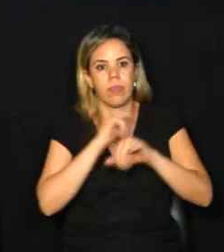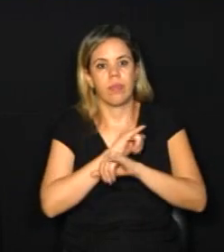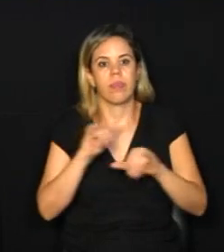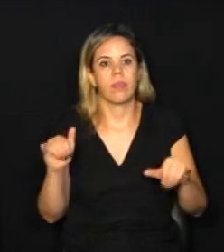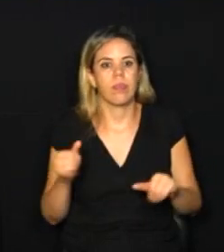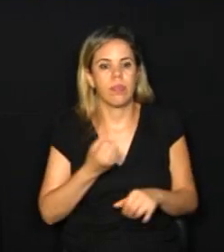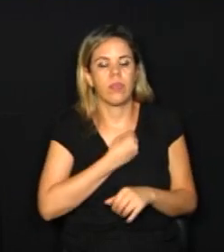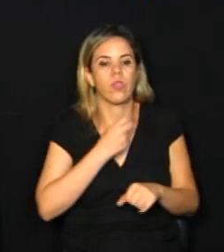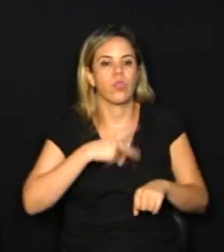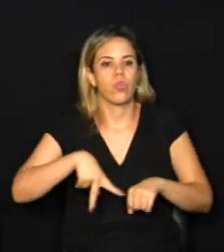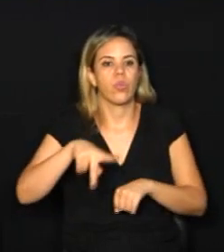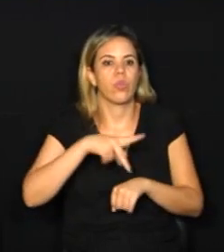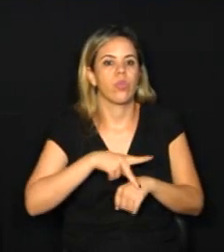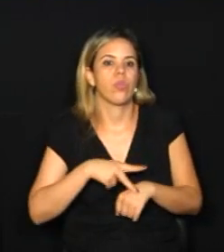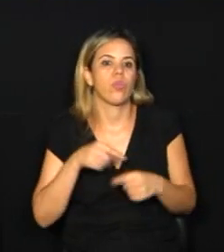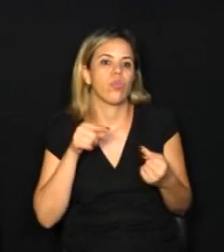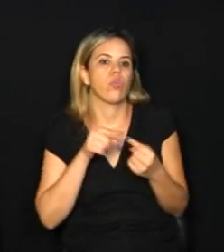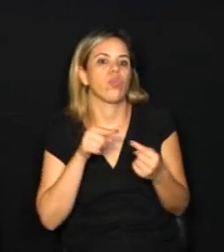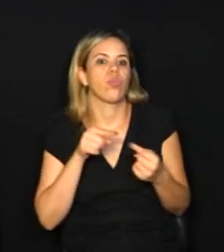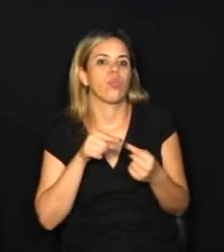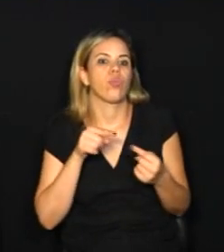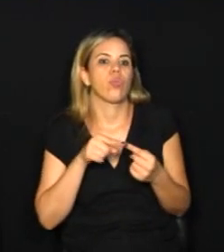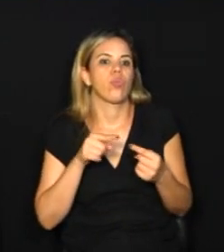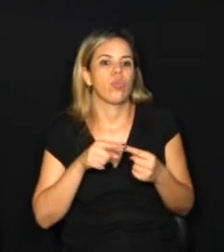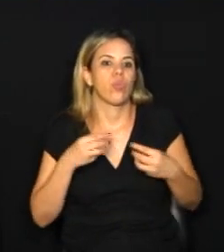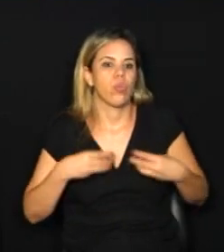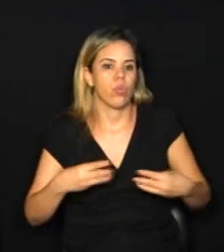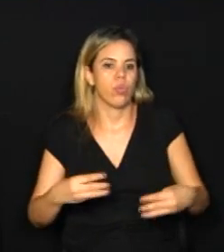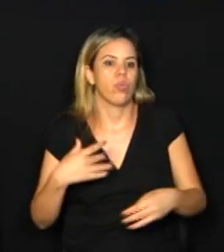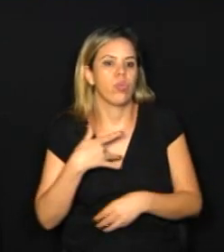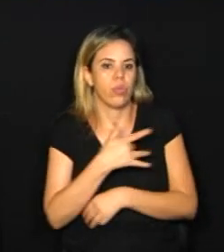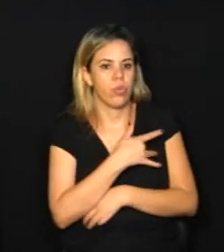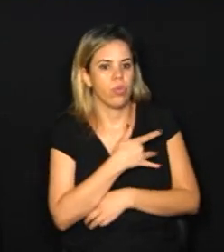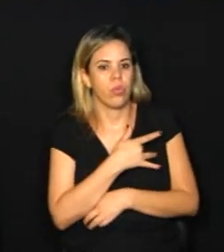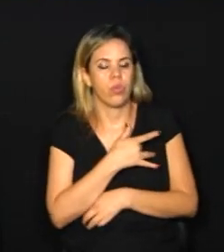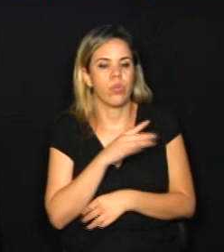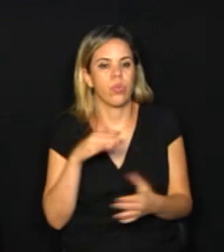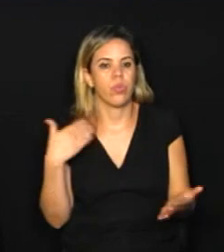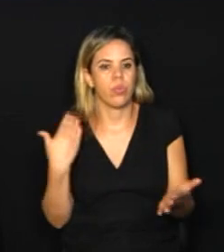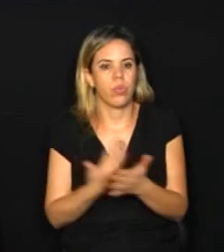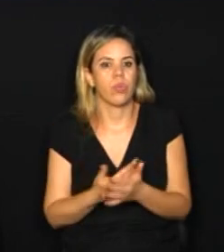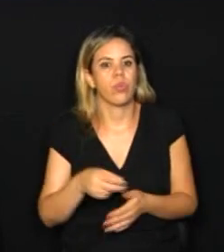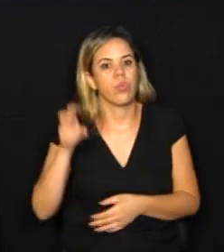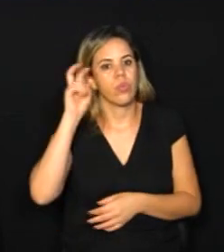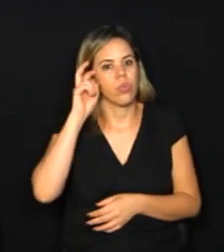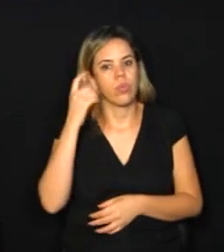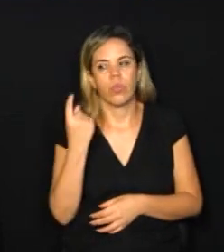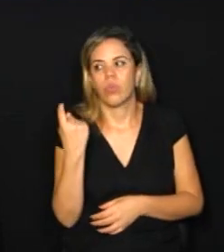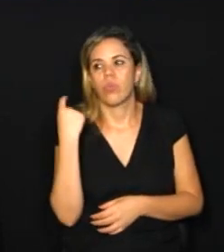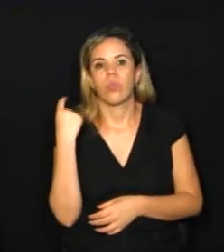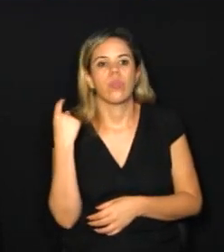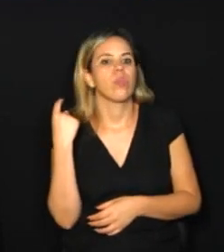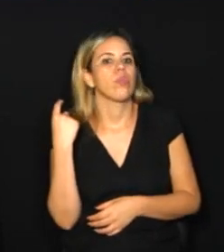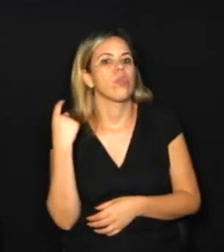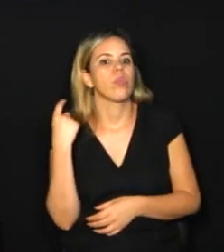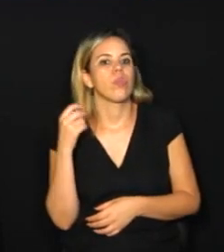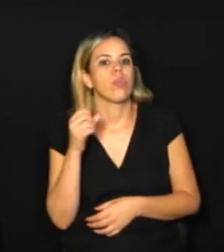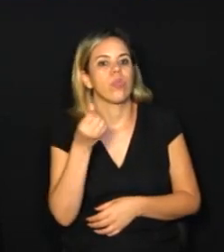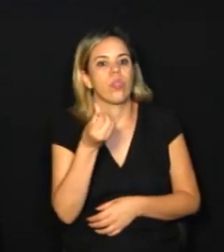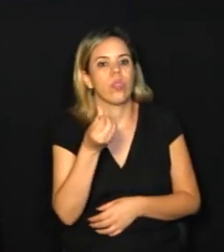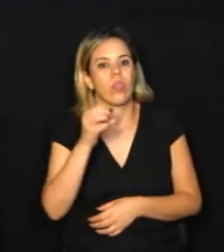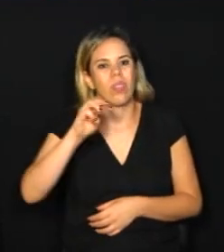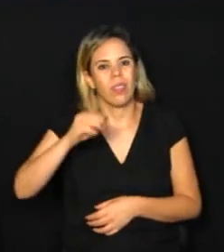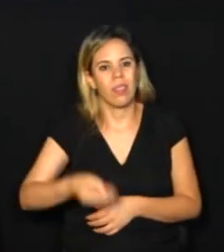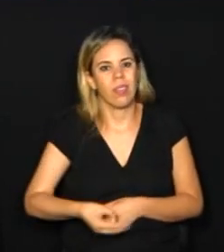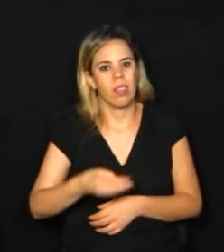números no país. De acordo com o Ministério da Saúde, até esta quinta-feira, são